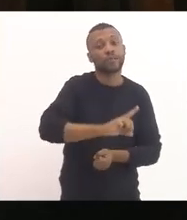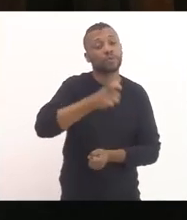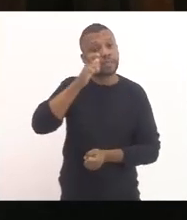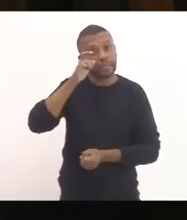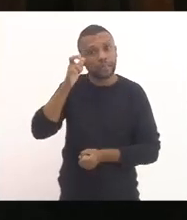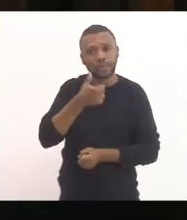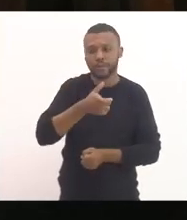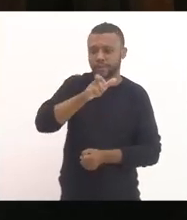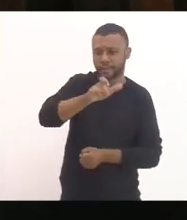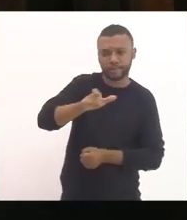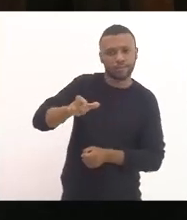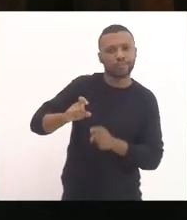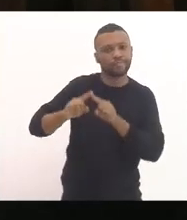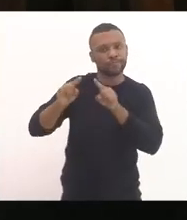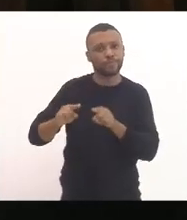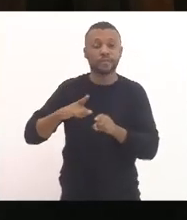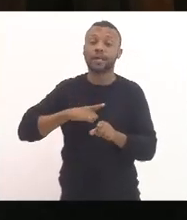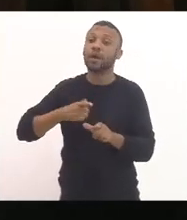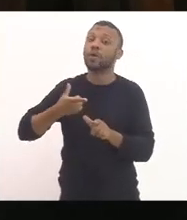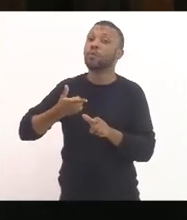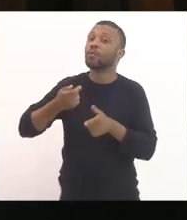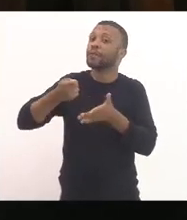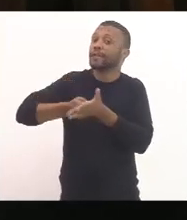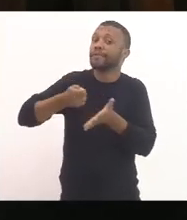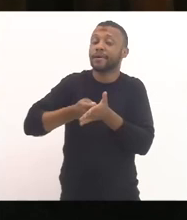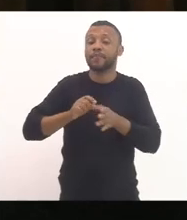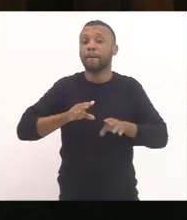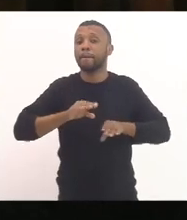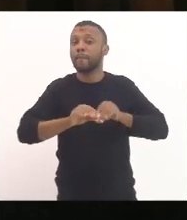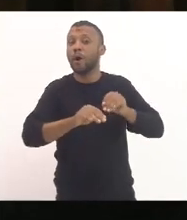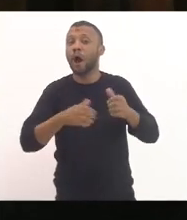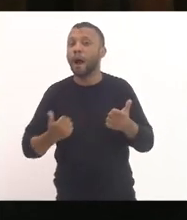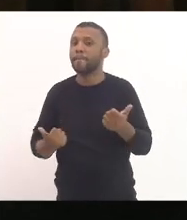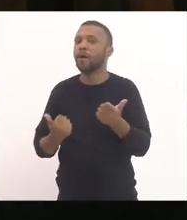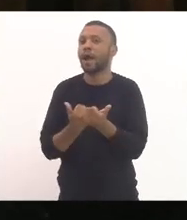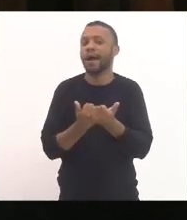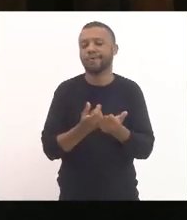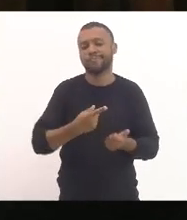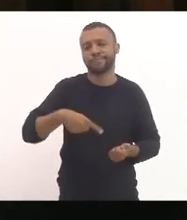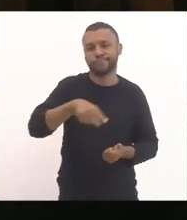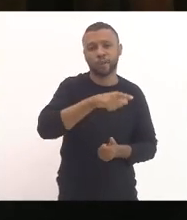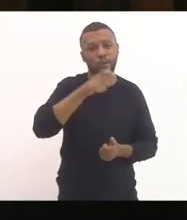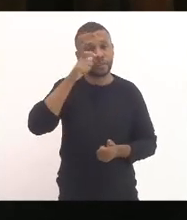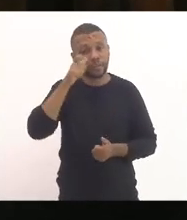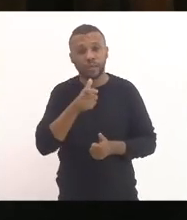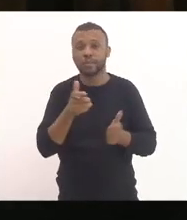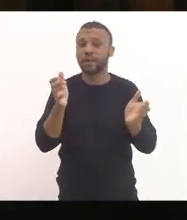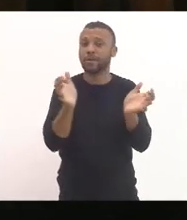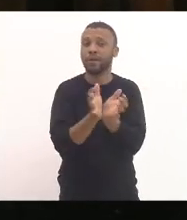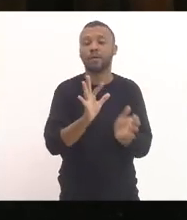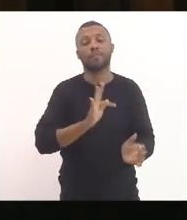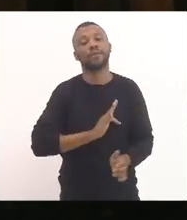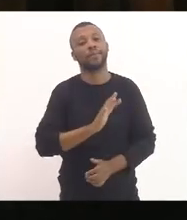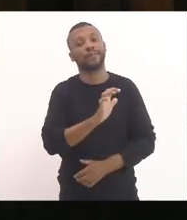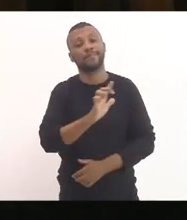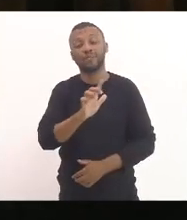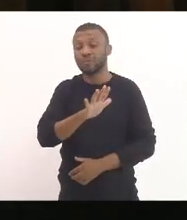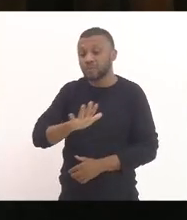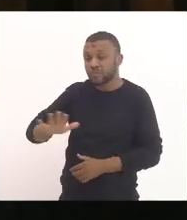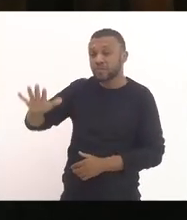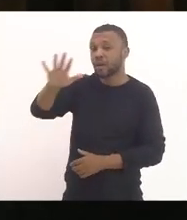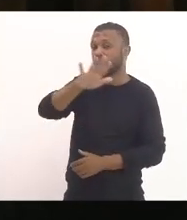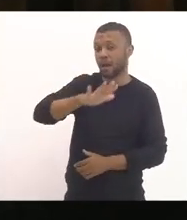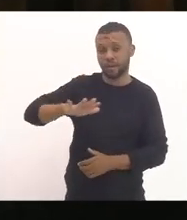Comissários por esse motivo tem o dever de intervir em prol do mesmo se apoiar no interesse das categorias da Polícia Civil como um todo